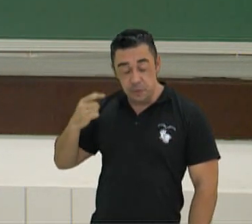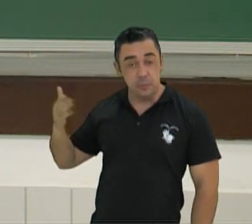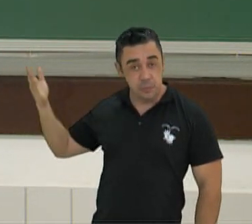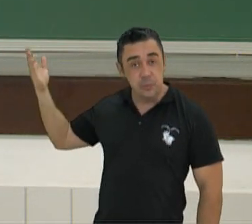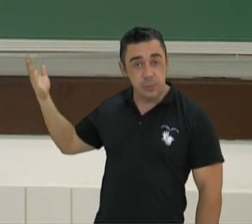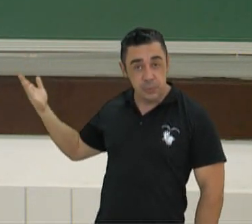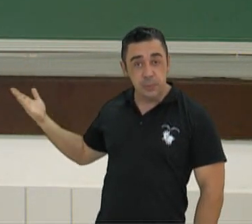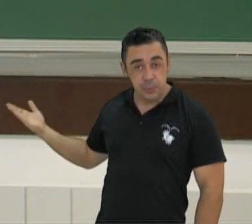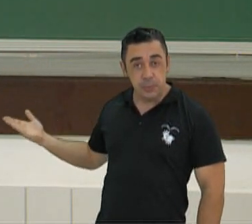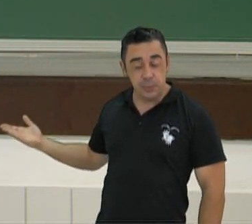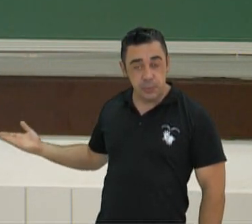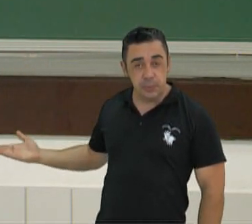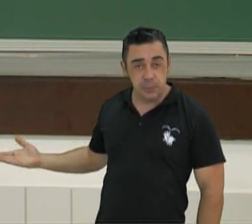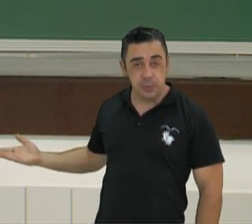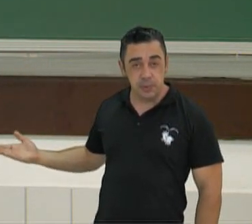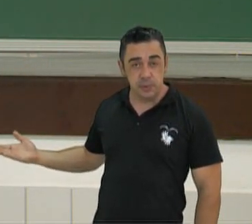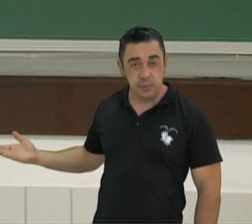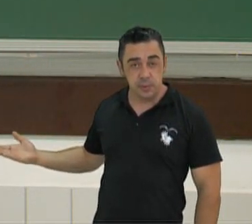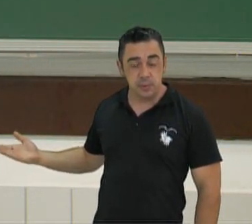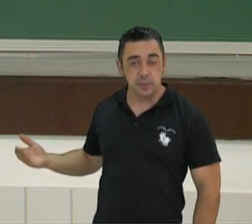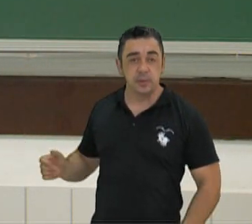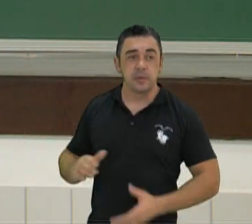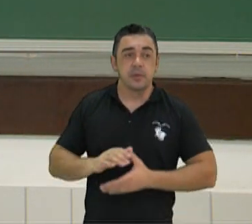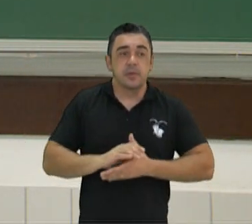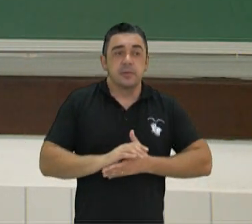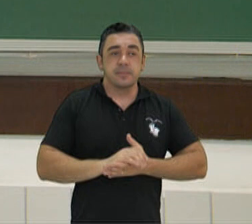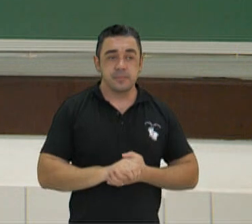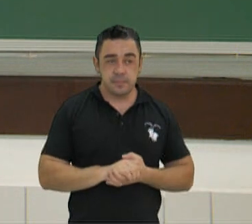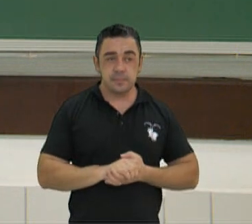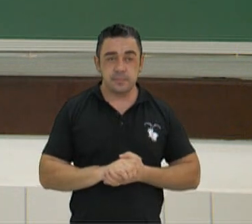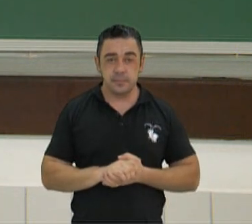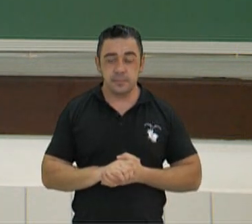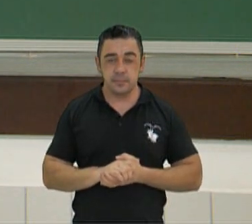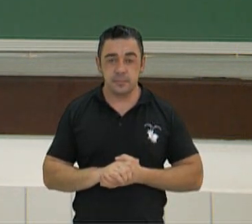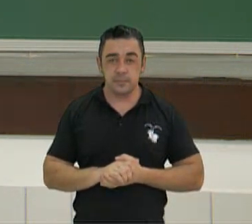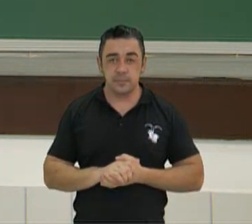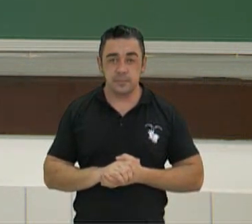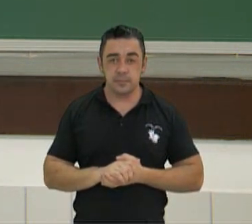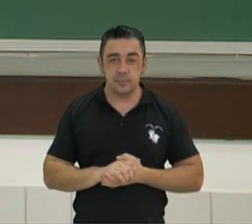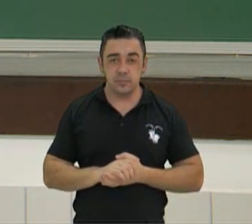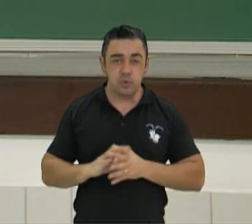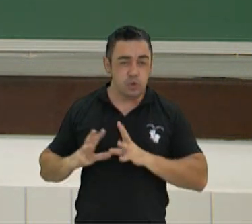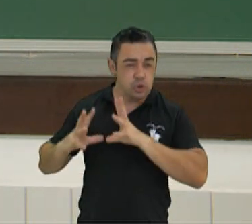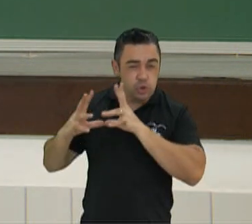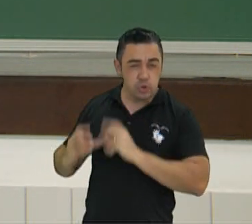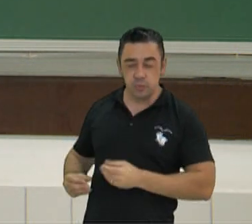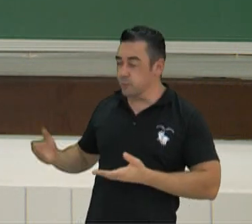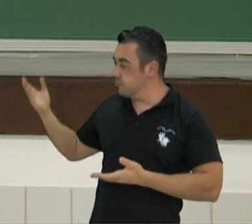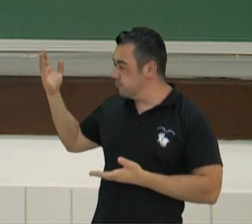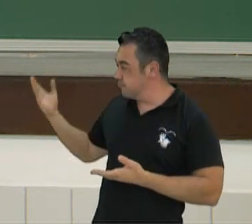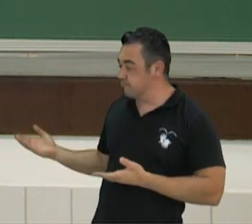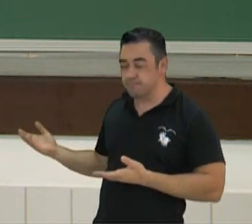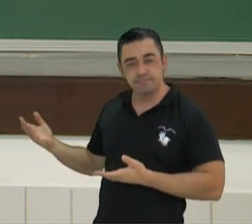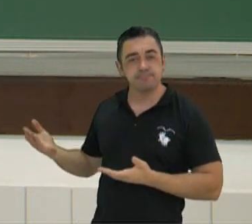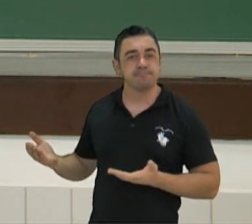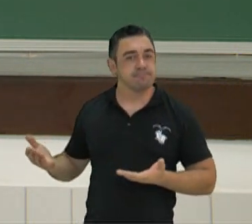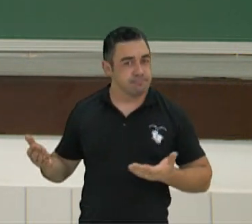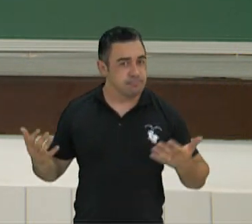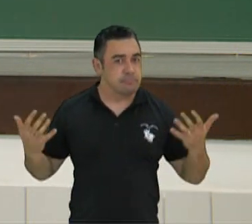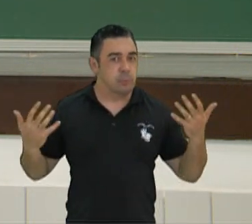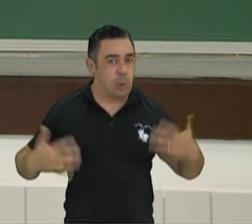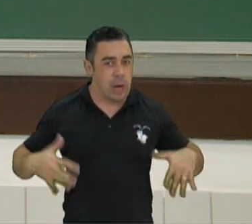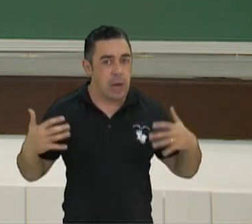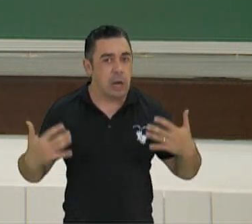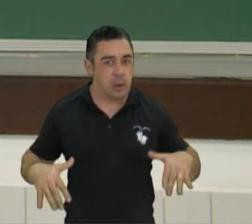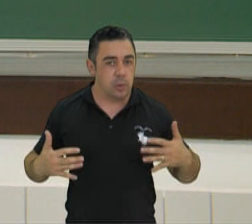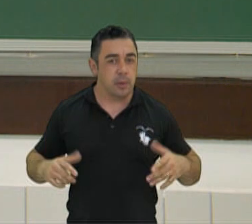hidrogênio, reações de hidratação, adição a carbonila, adição em anéis aromáticos. Então, bastante